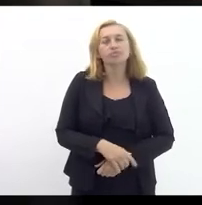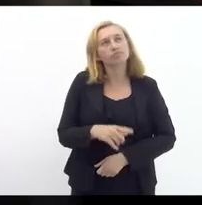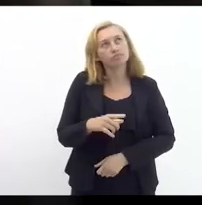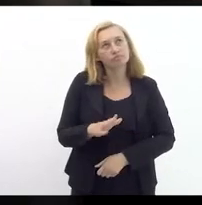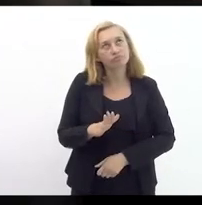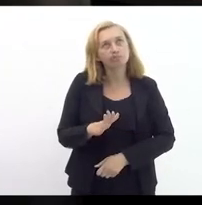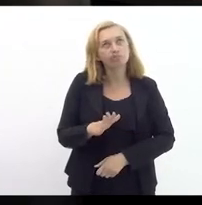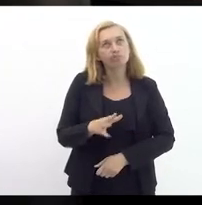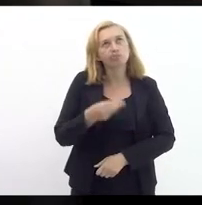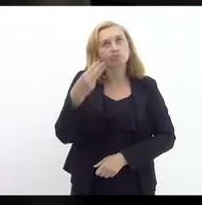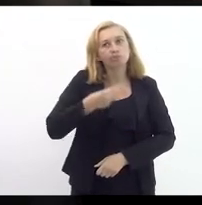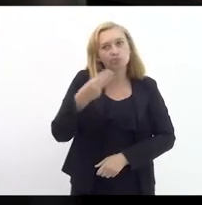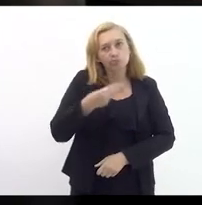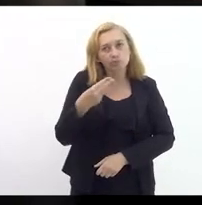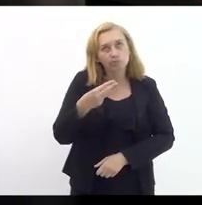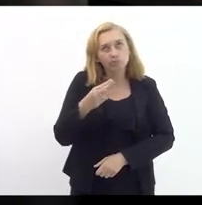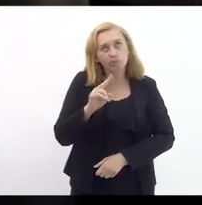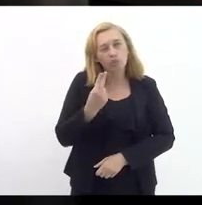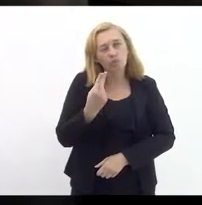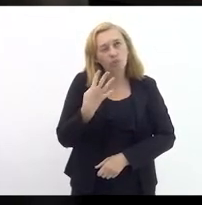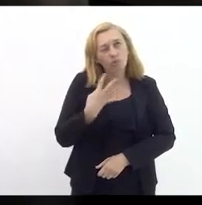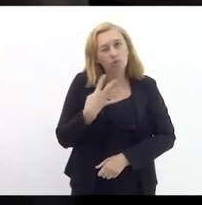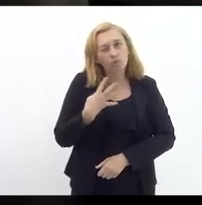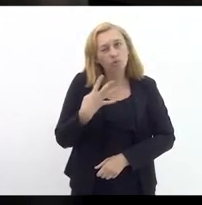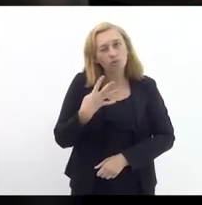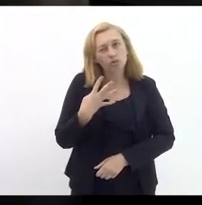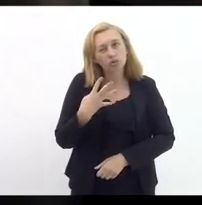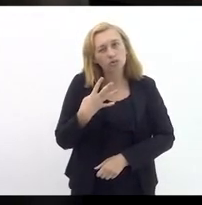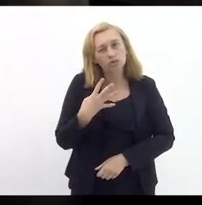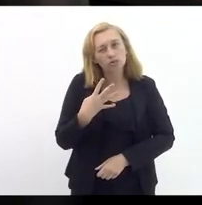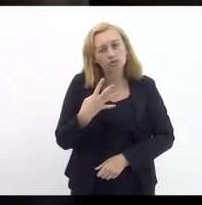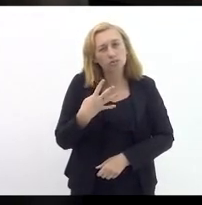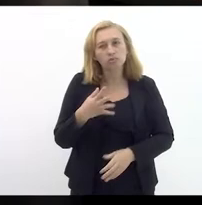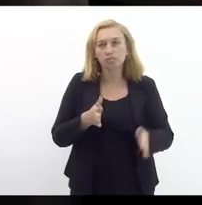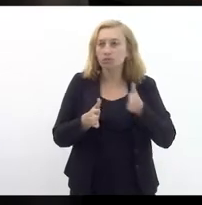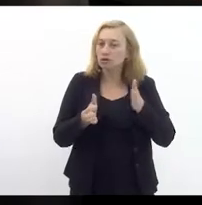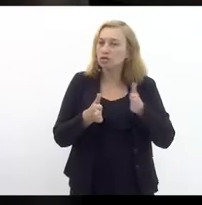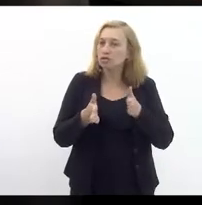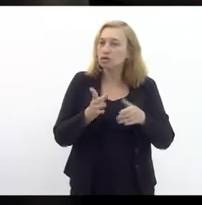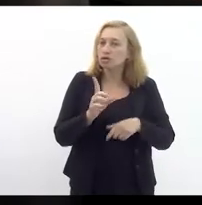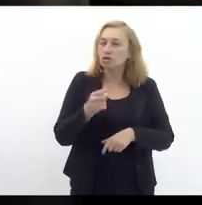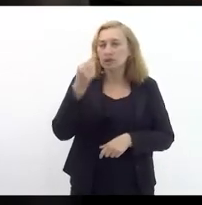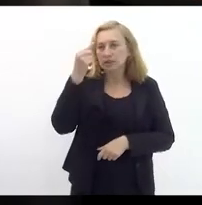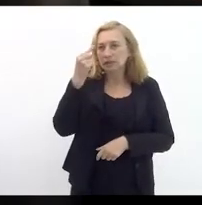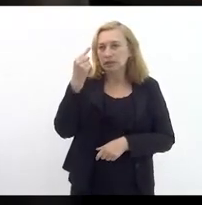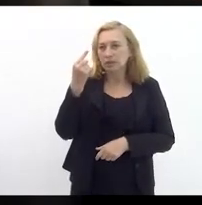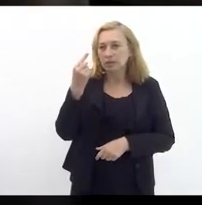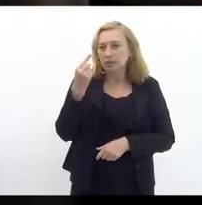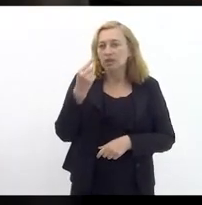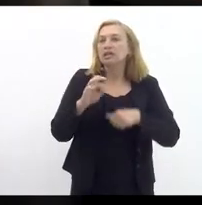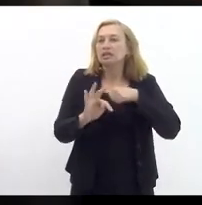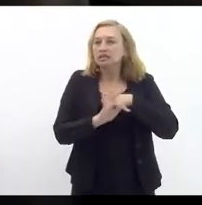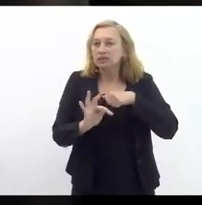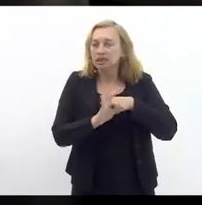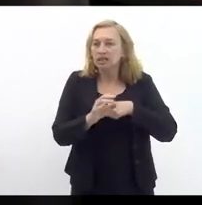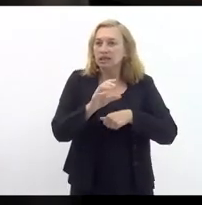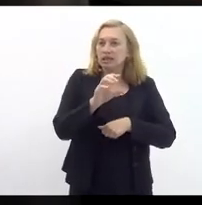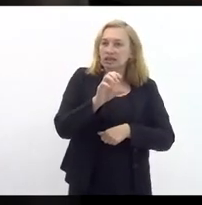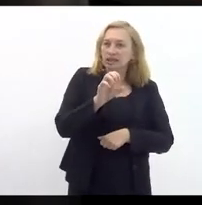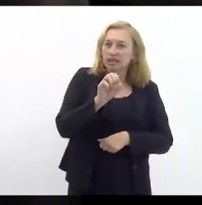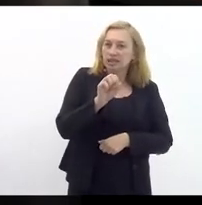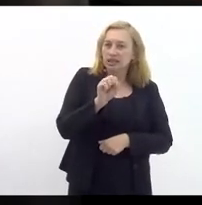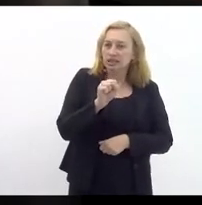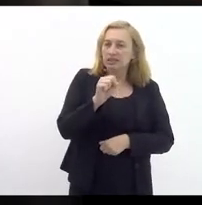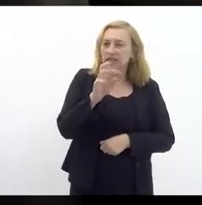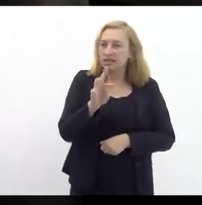Ela deve estar na terceira ou quarta composição. Para vocês terem uma ideia, são técnicos da Cetrans, que têm,